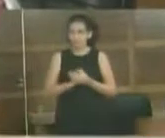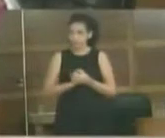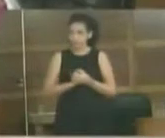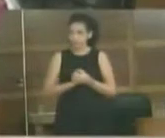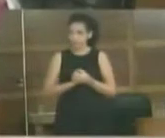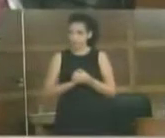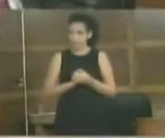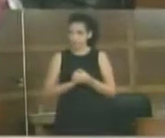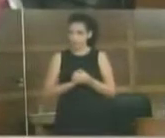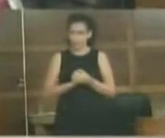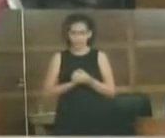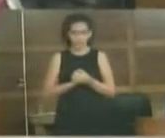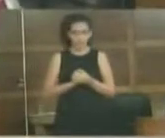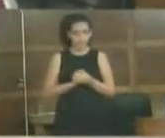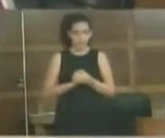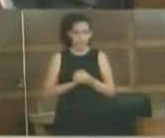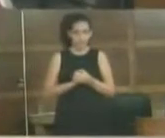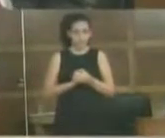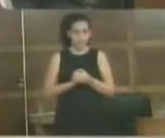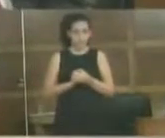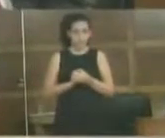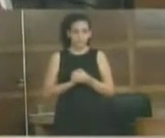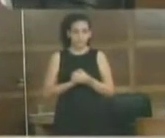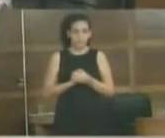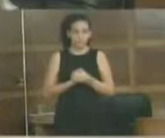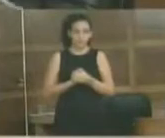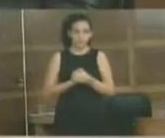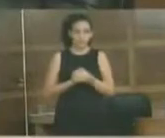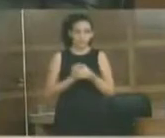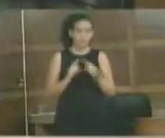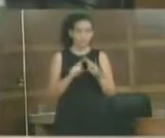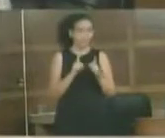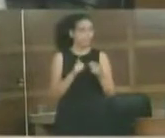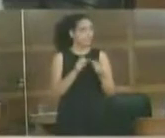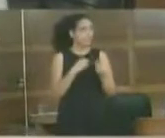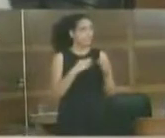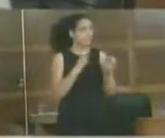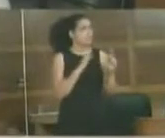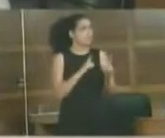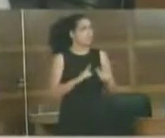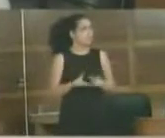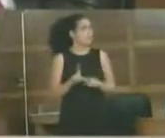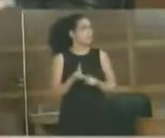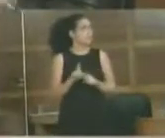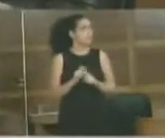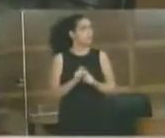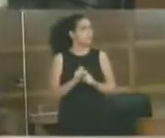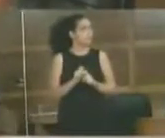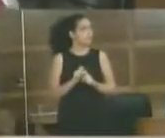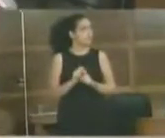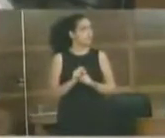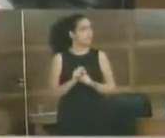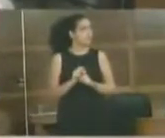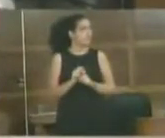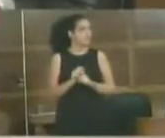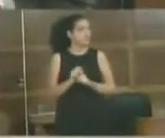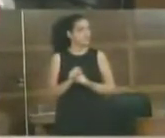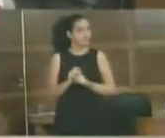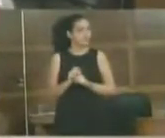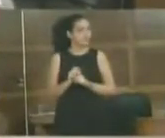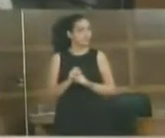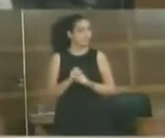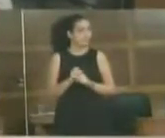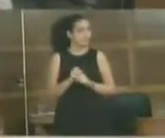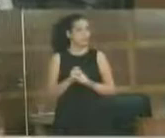Né? Então, mas, assim, fiquei feliz, você vê coincidência, né? Veio o colégio do Morro